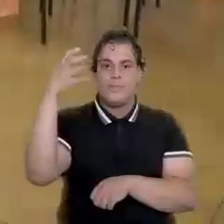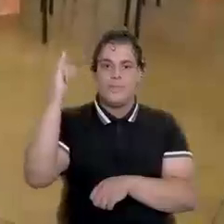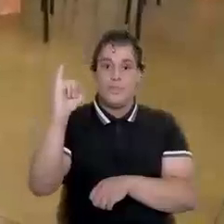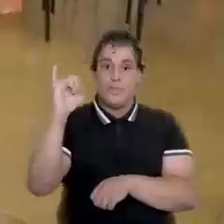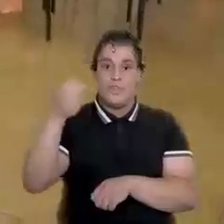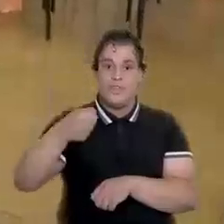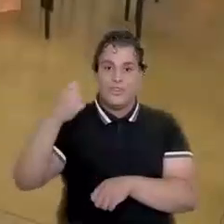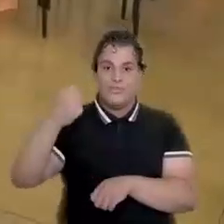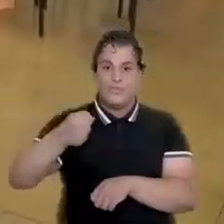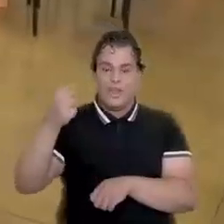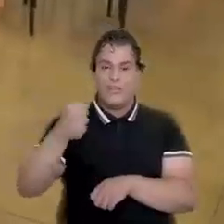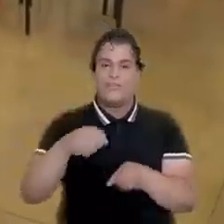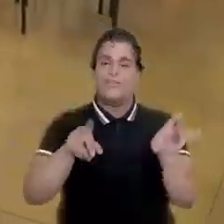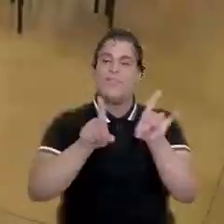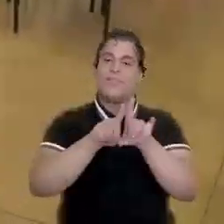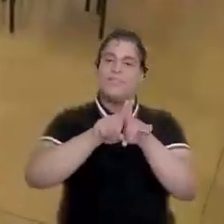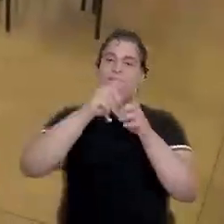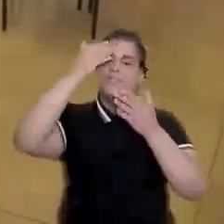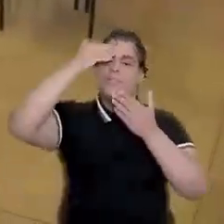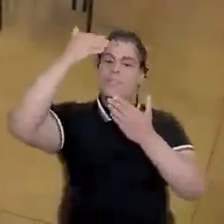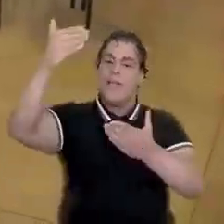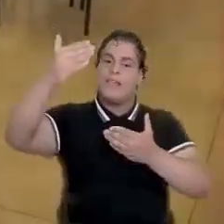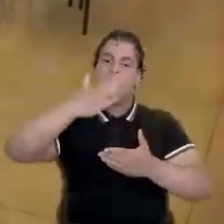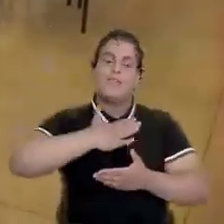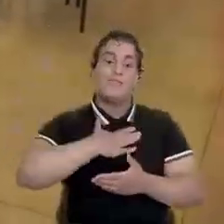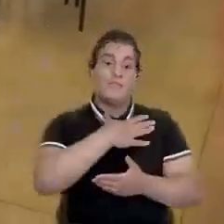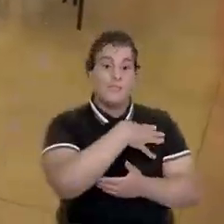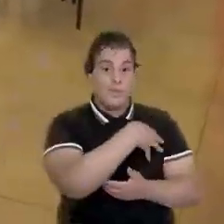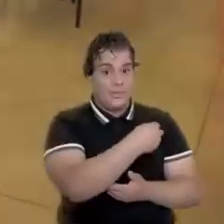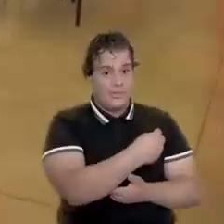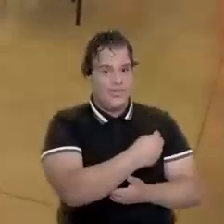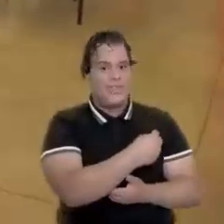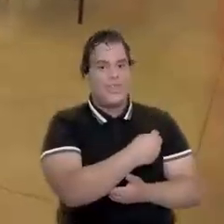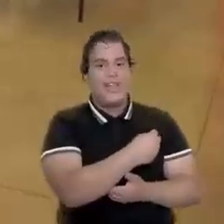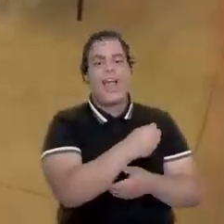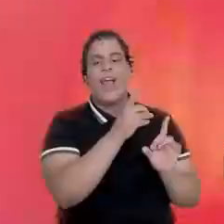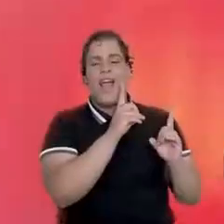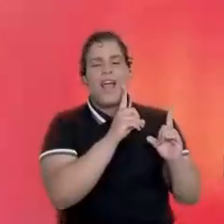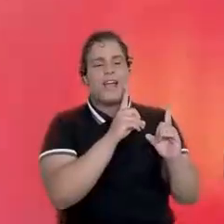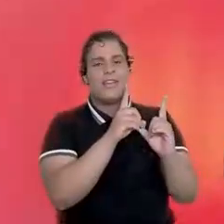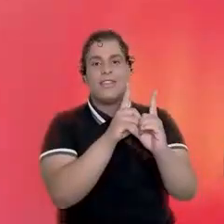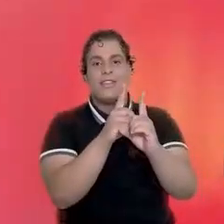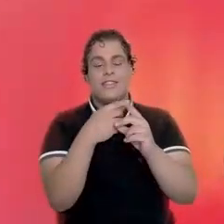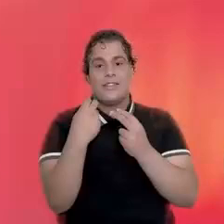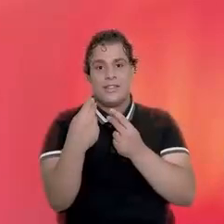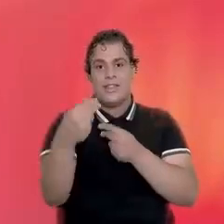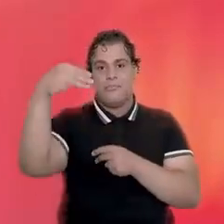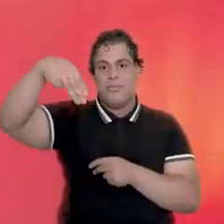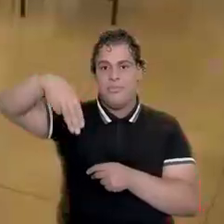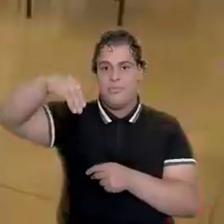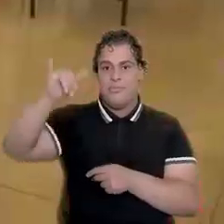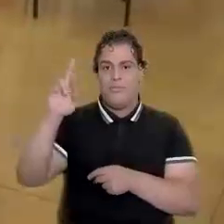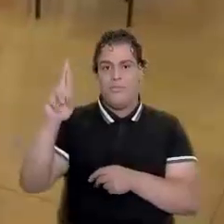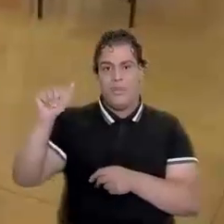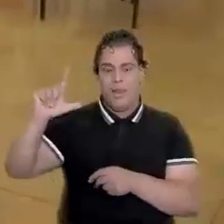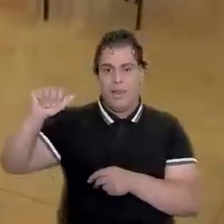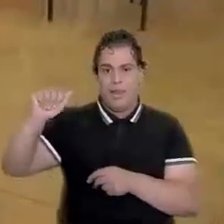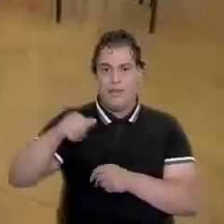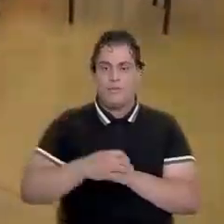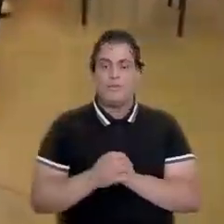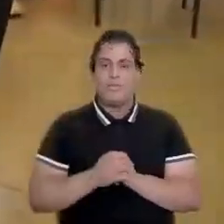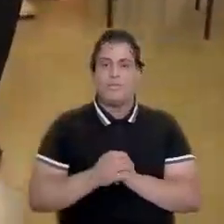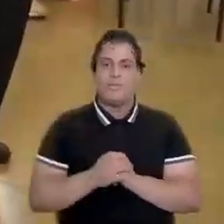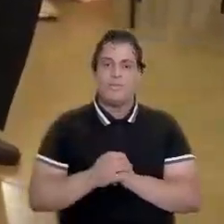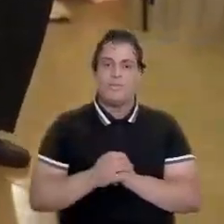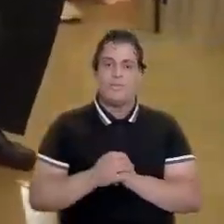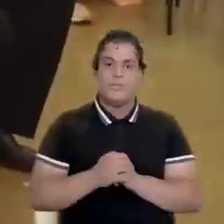Ibiá. E agradeço também a minha filha, que sempre me acompanha, Mirna Martins.